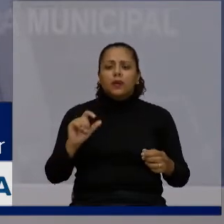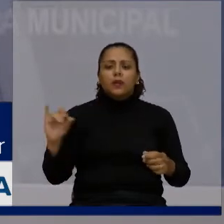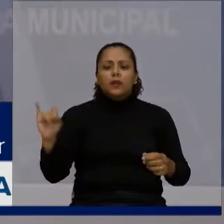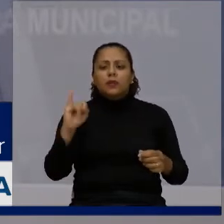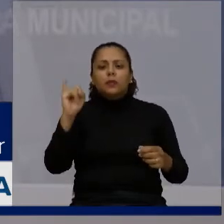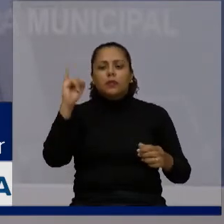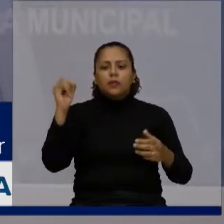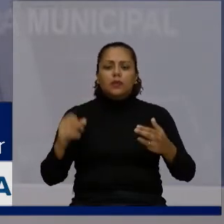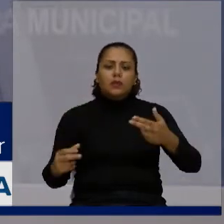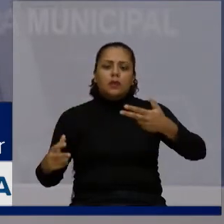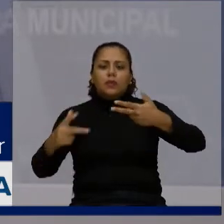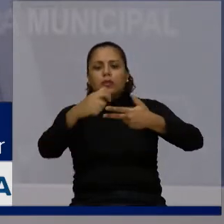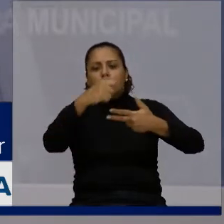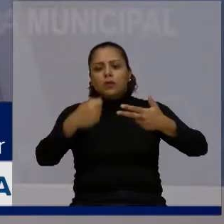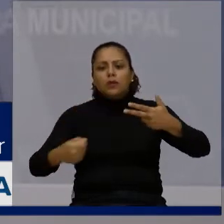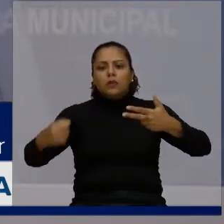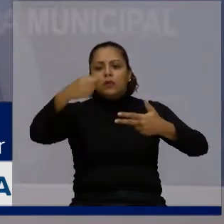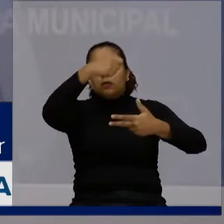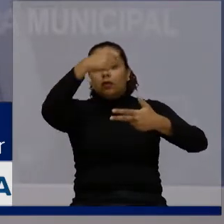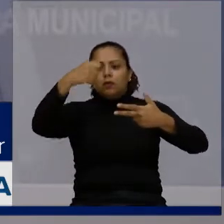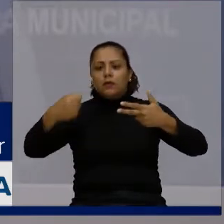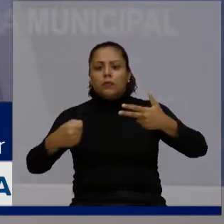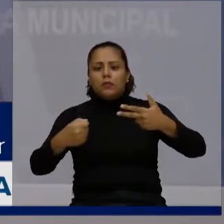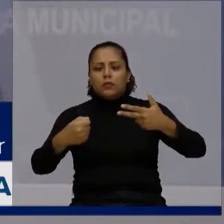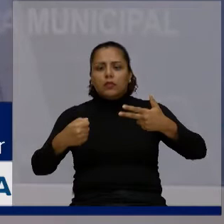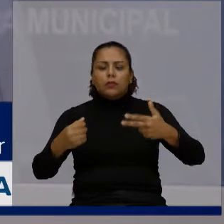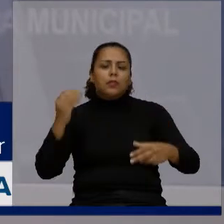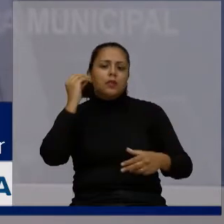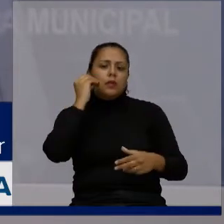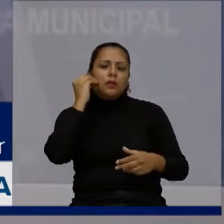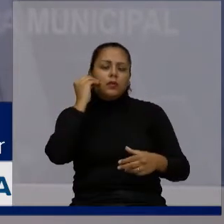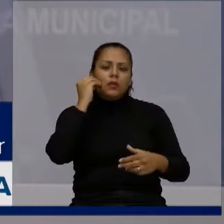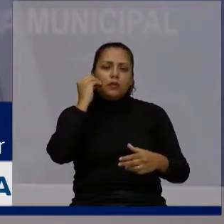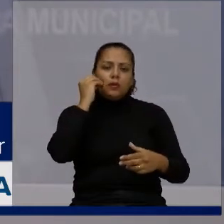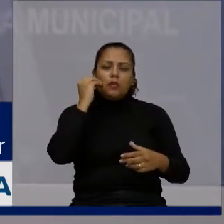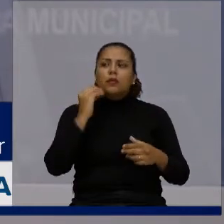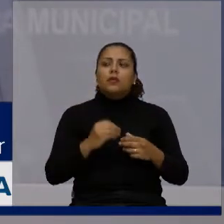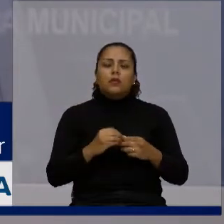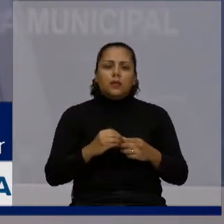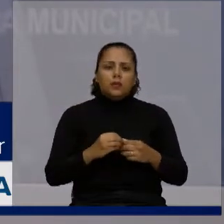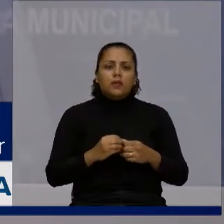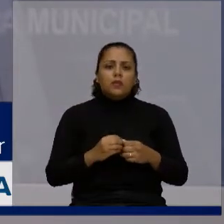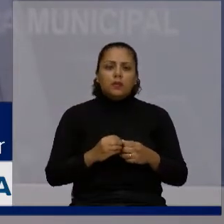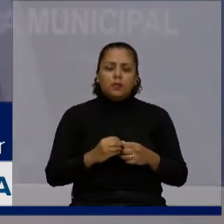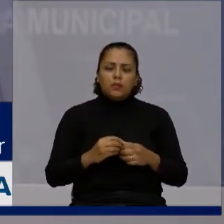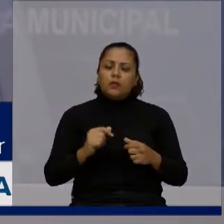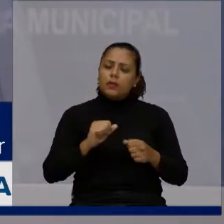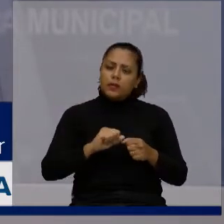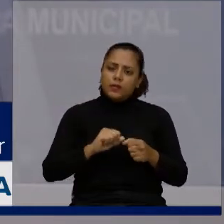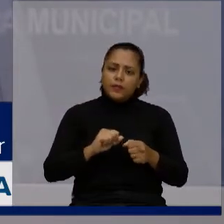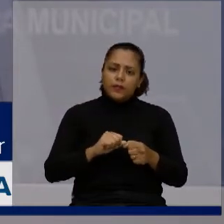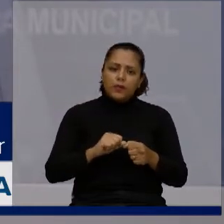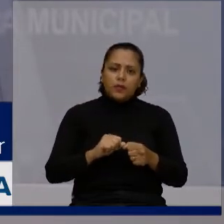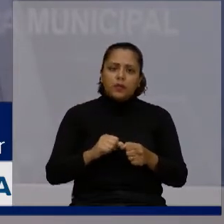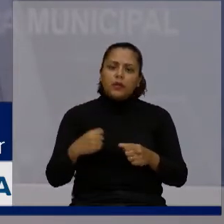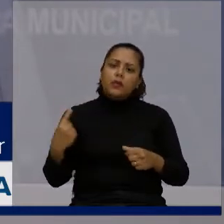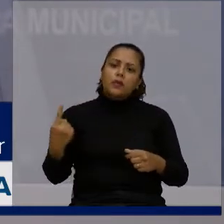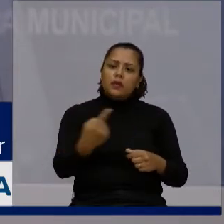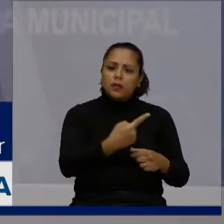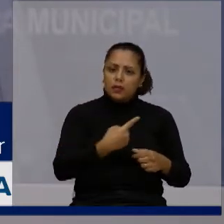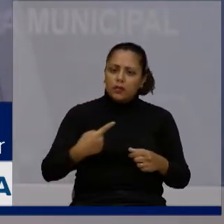poderes para serem analisados e colocados em prática em nosso